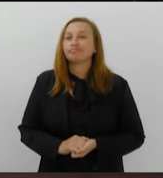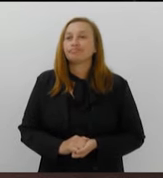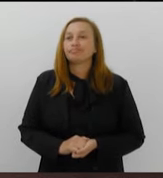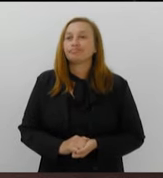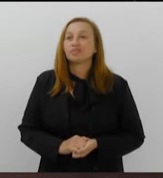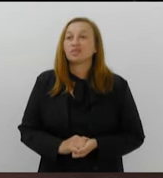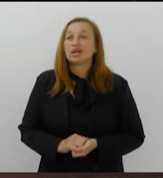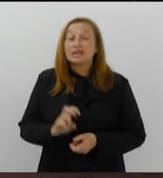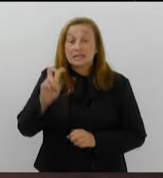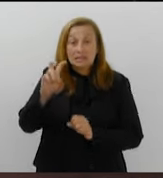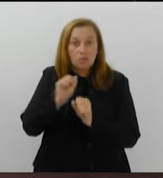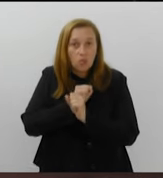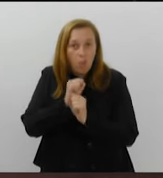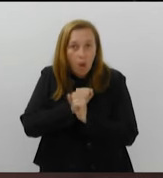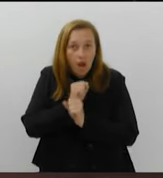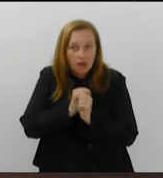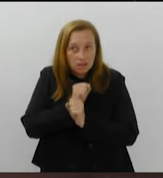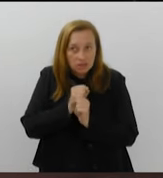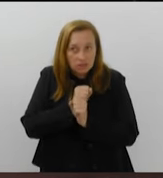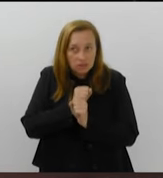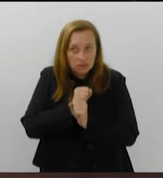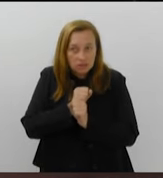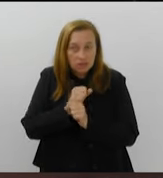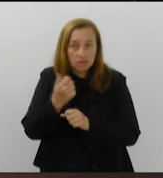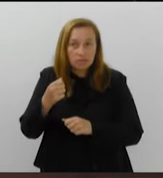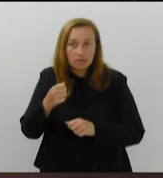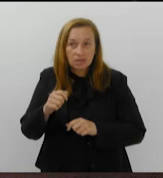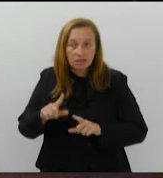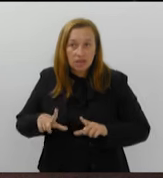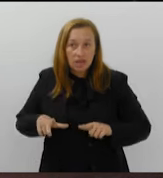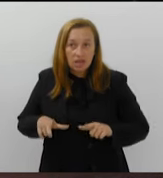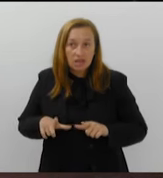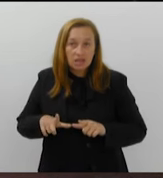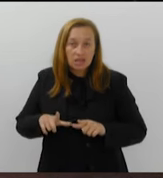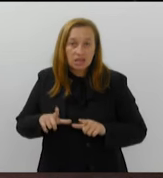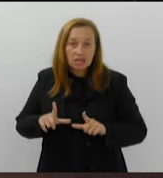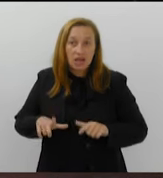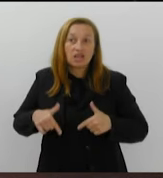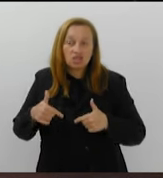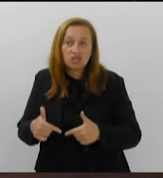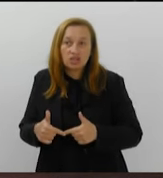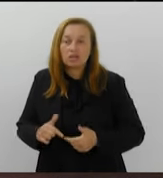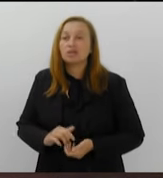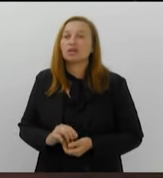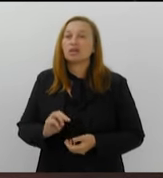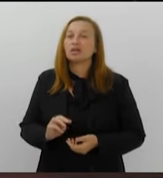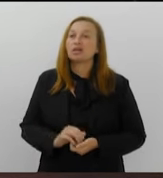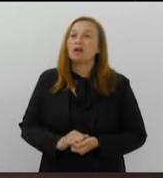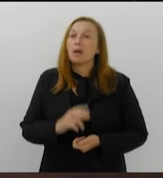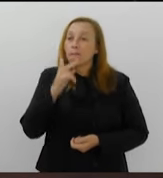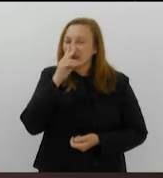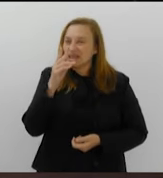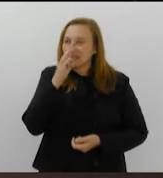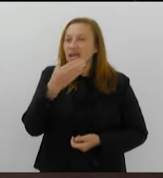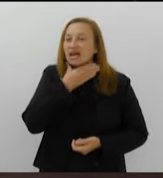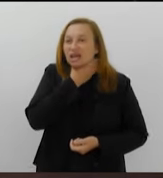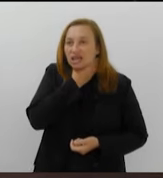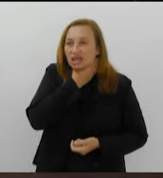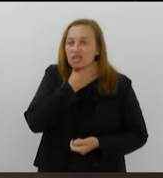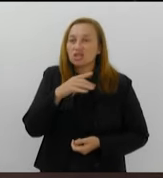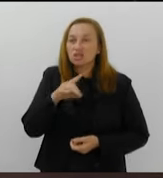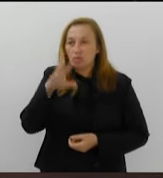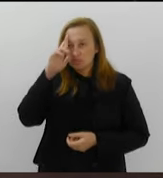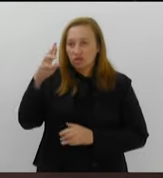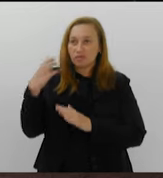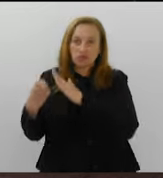dos 5 anos que eles têm que se virar, porque parece que a crise só está para os empresários de